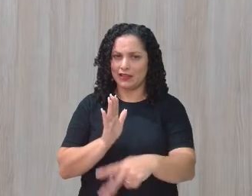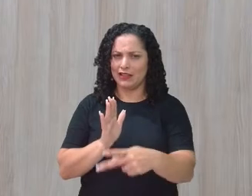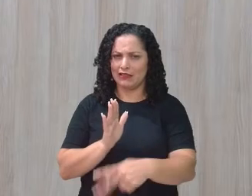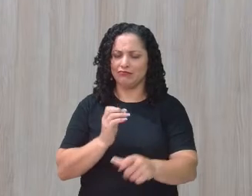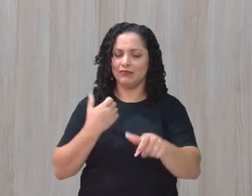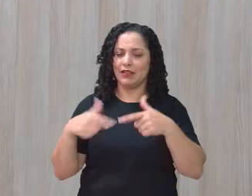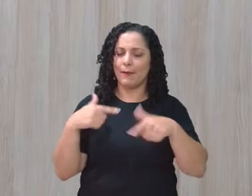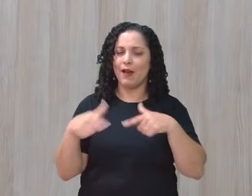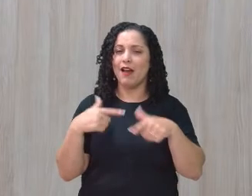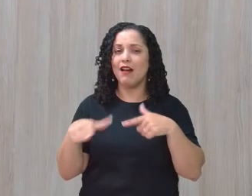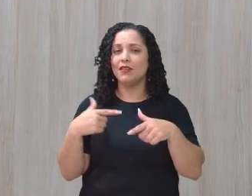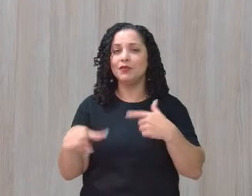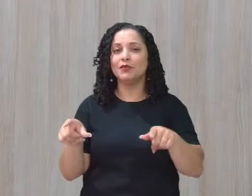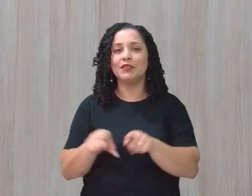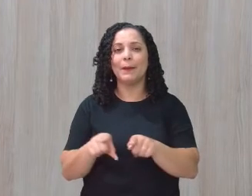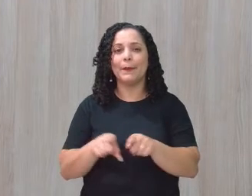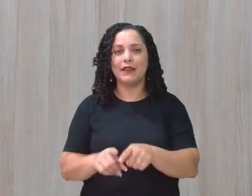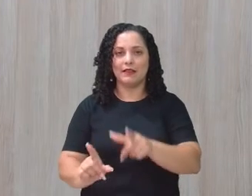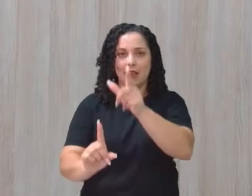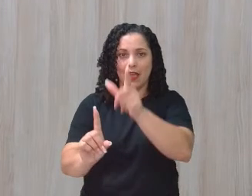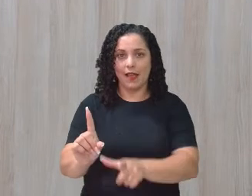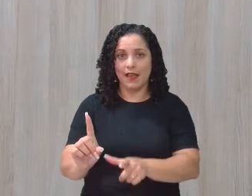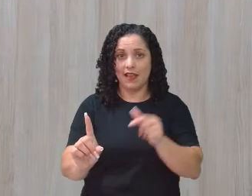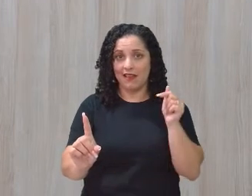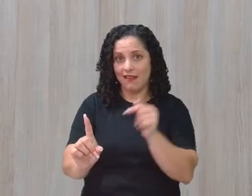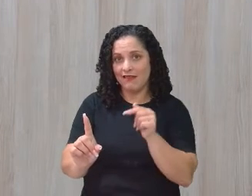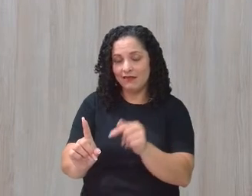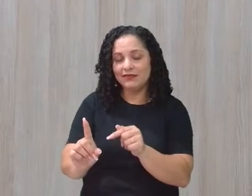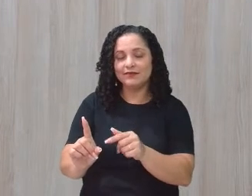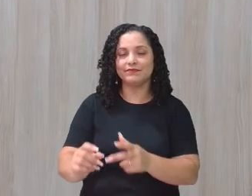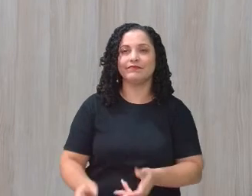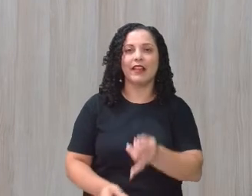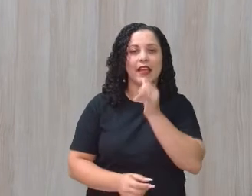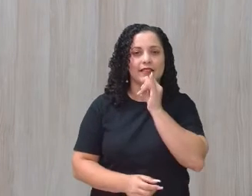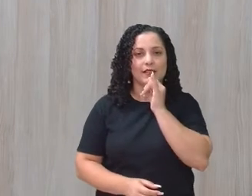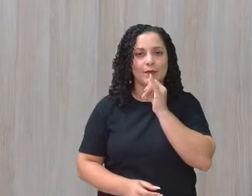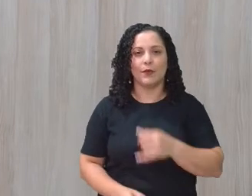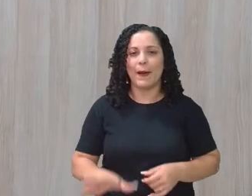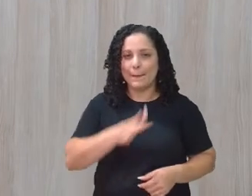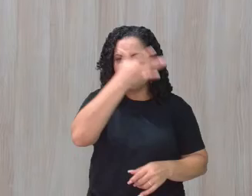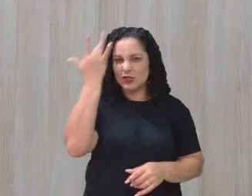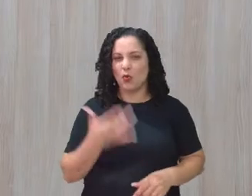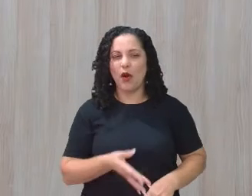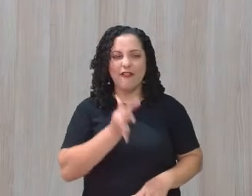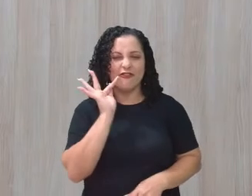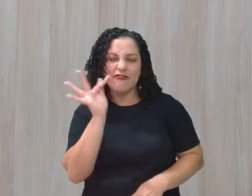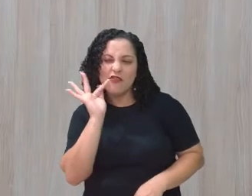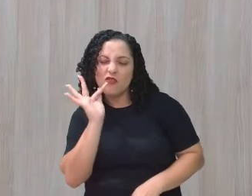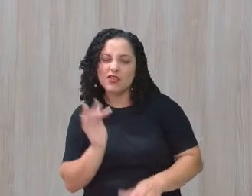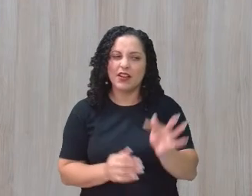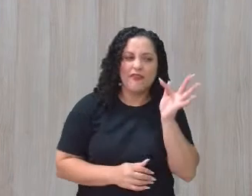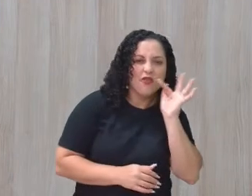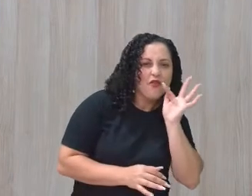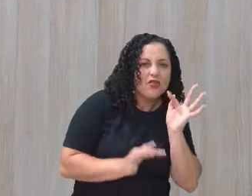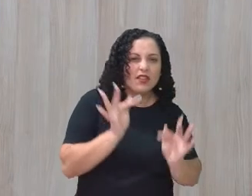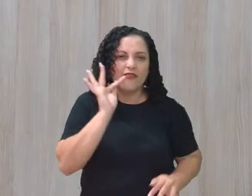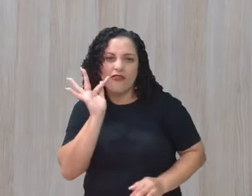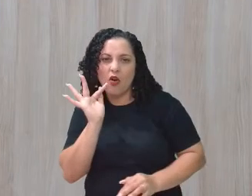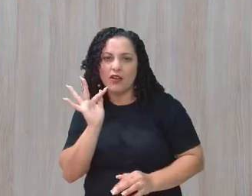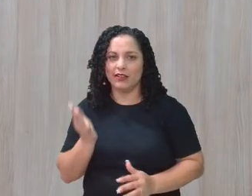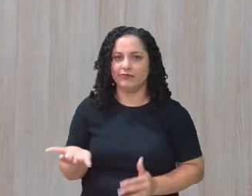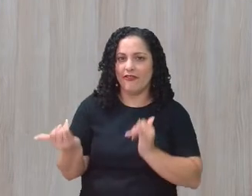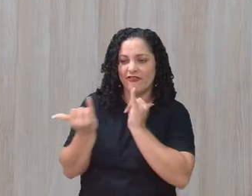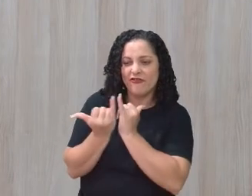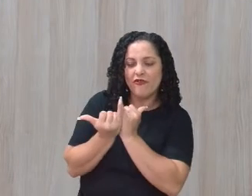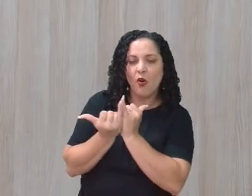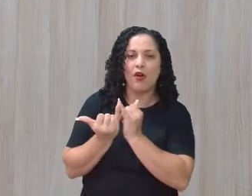de trabalho, aquele tipo de pessoa. Por exemplo, se uma pessoa é fofoqueira, então essa é a principal